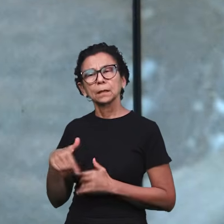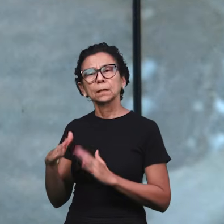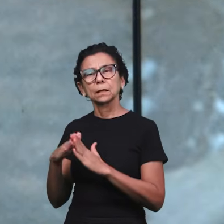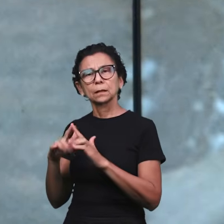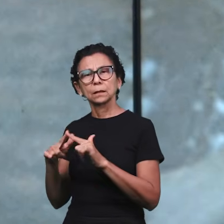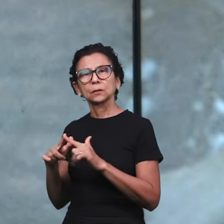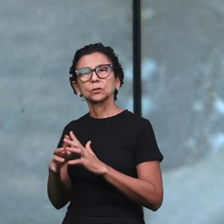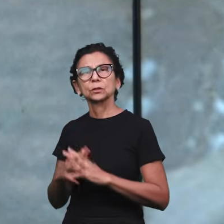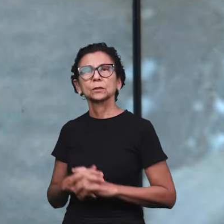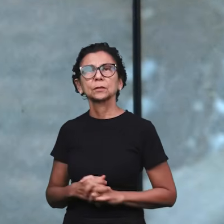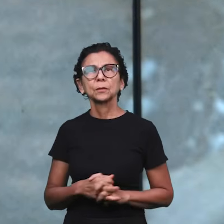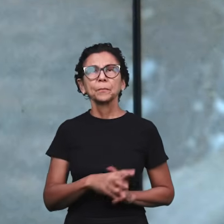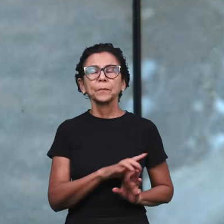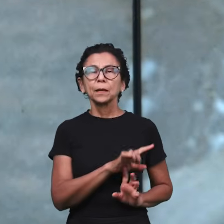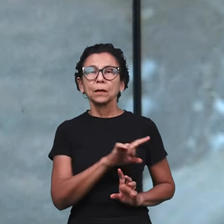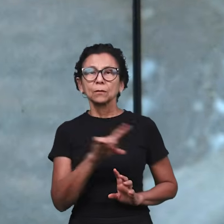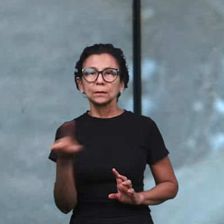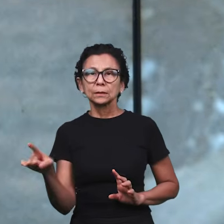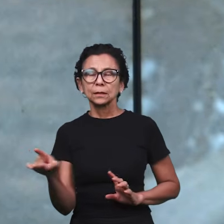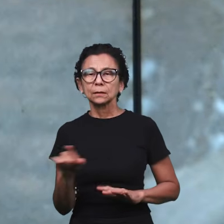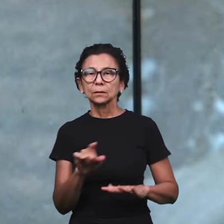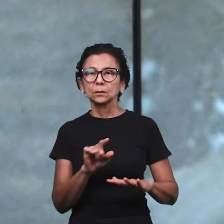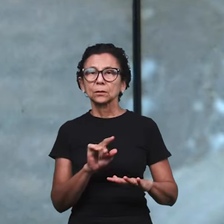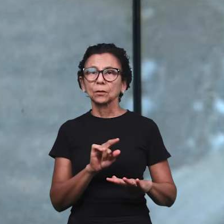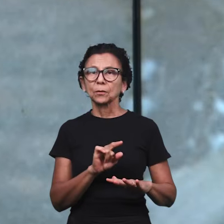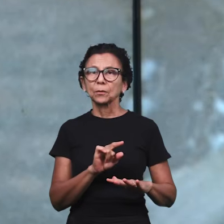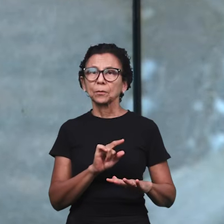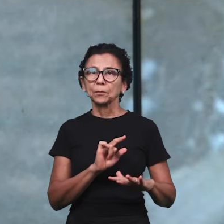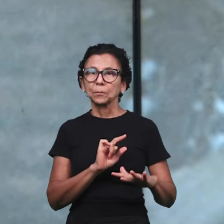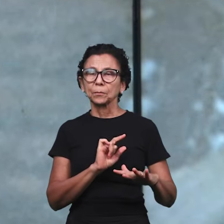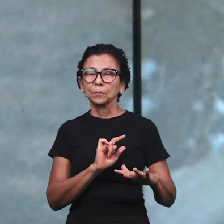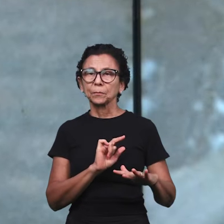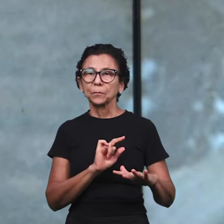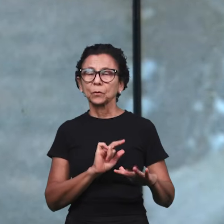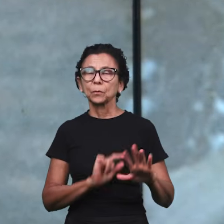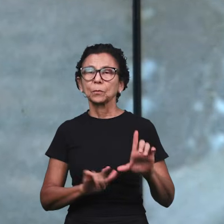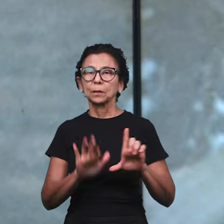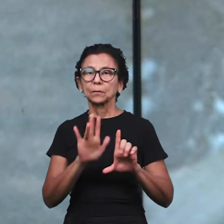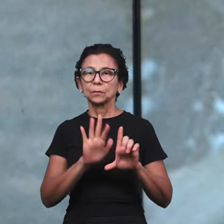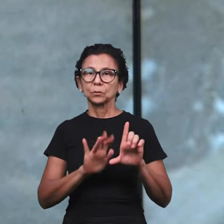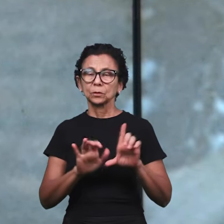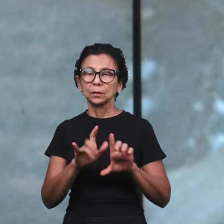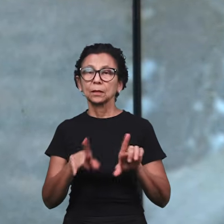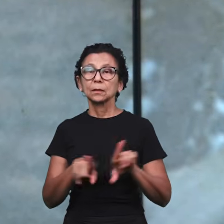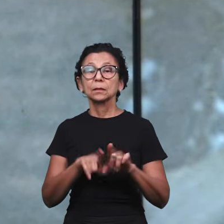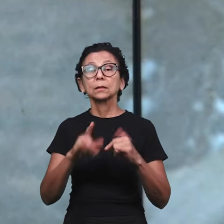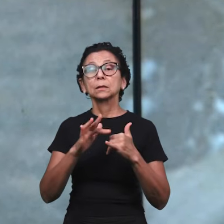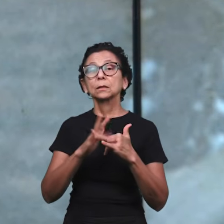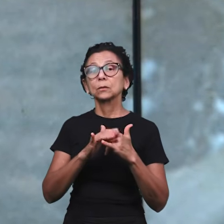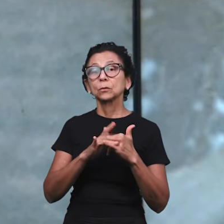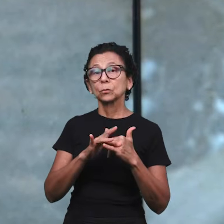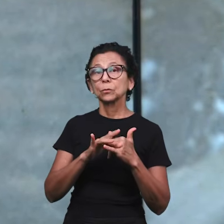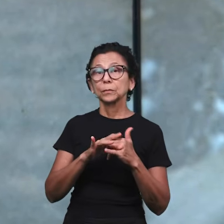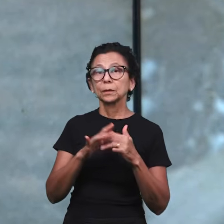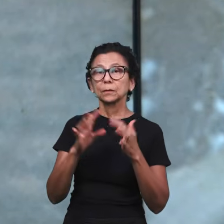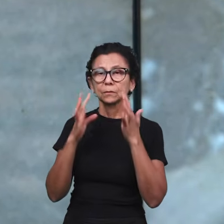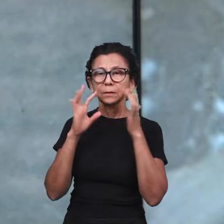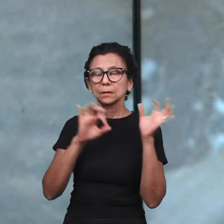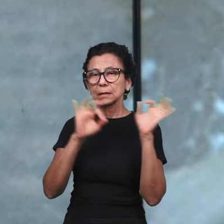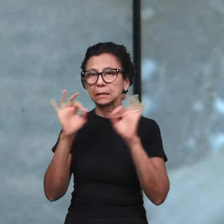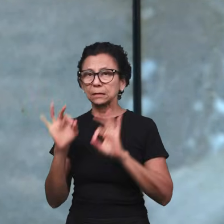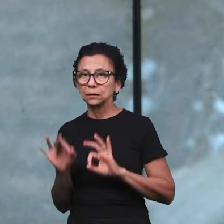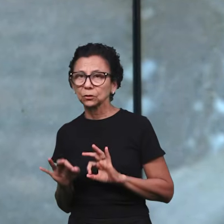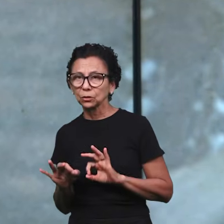conosco através das nossas plataformas digitais, inclusive no nosso YouTube. Quando você assiste um programa, você pode comentar